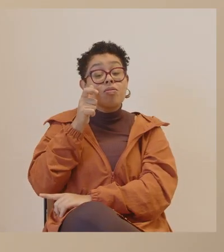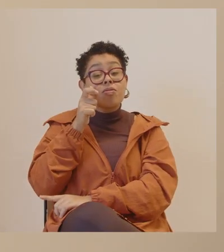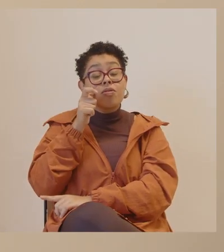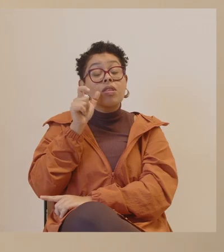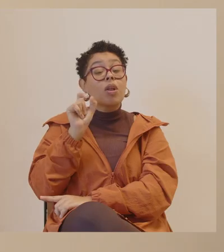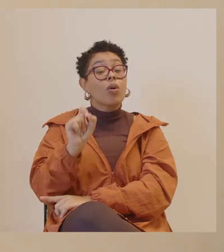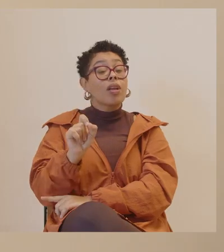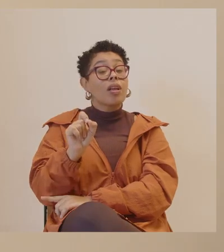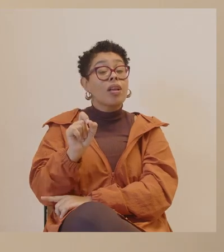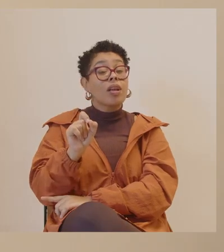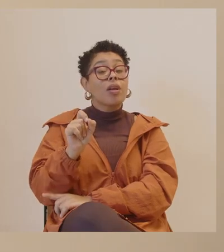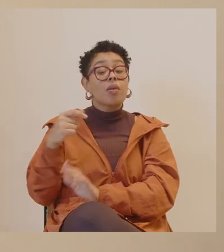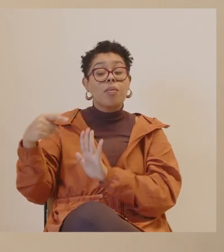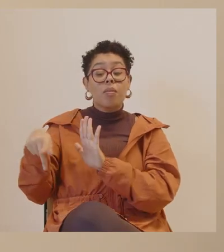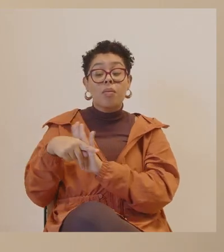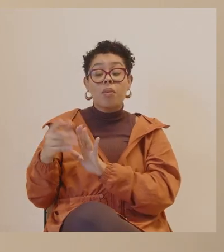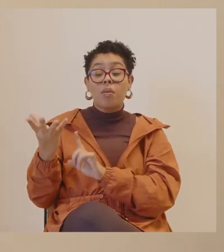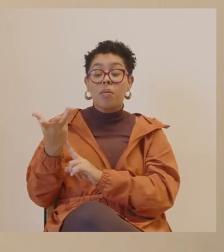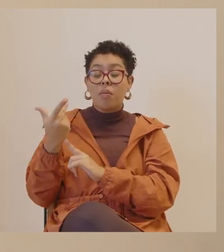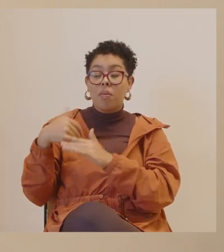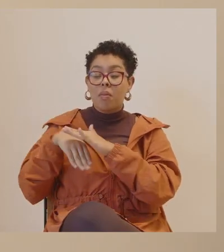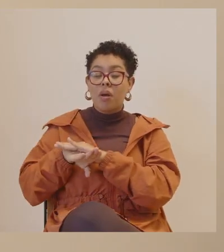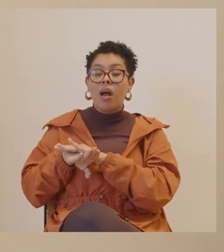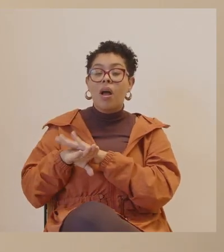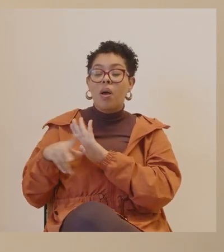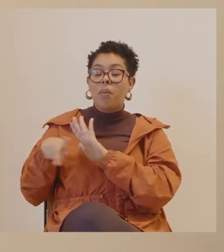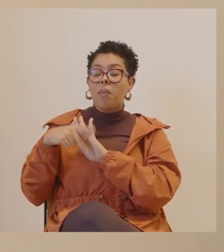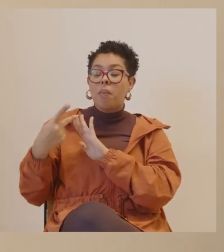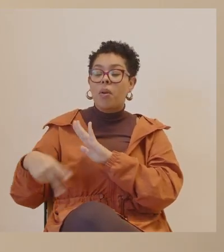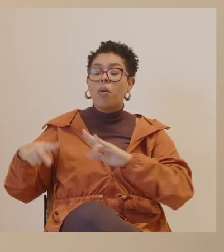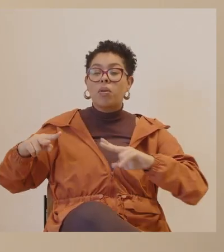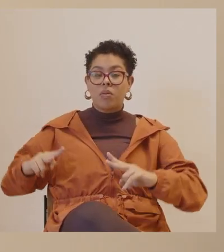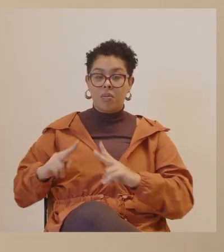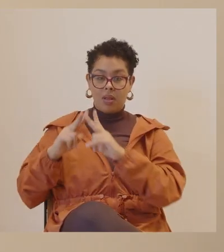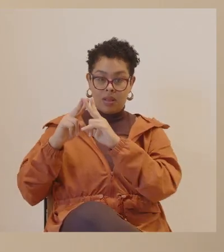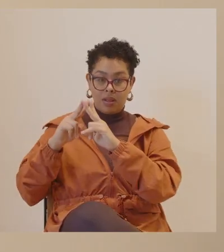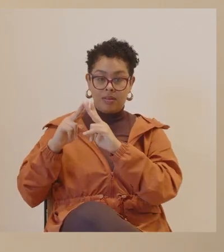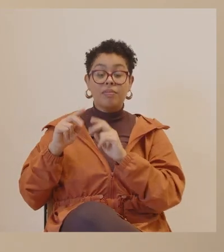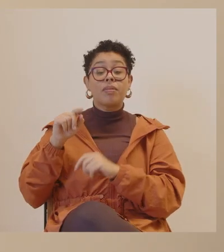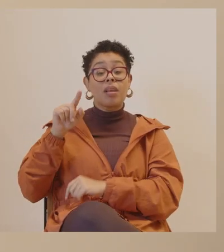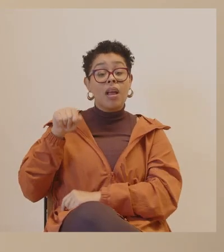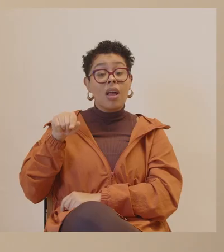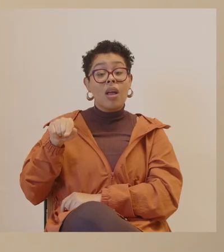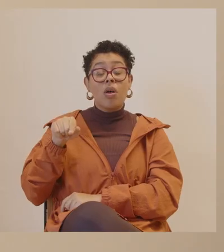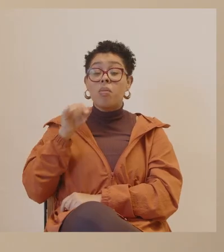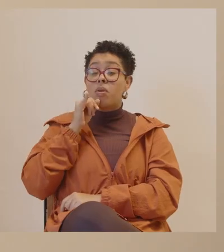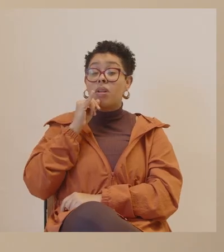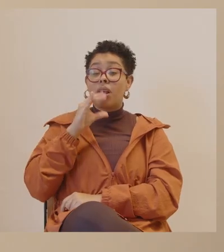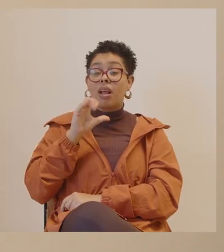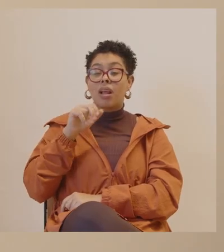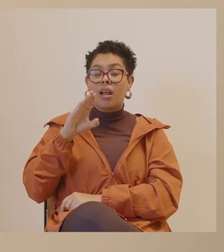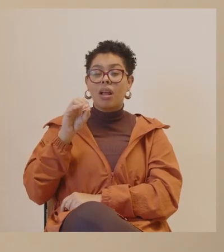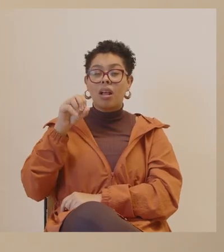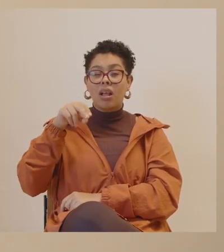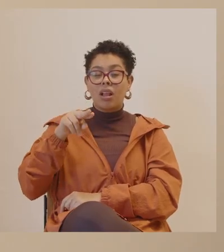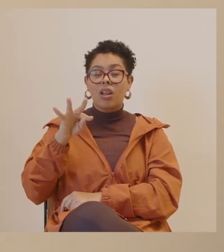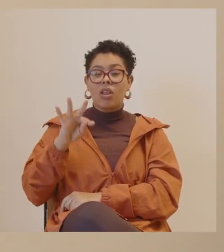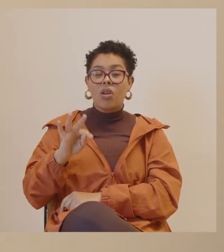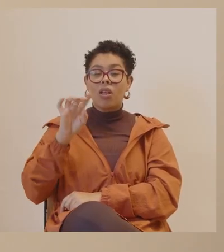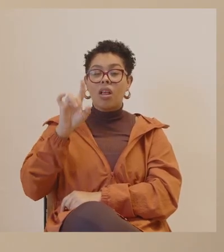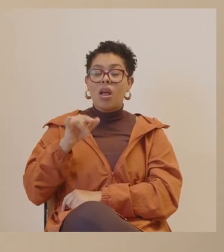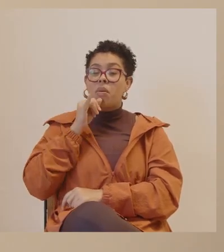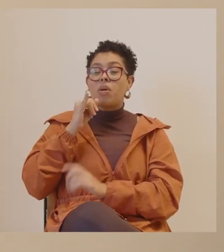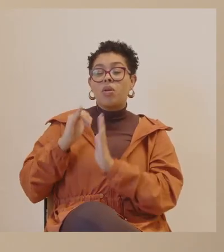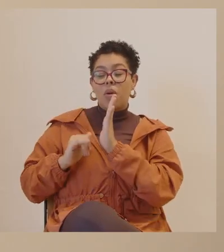que é da coleção do Musée Marmottan, de Paris, e que é a Canoa sobre o Epte, né, que é uma das